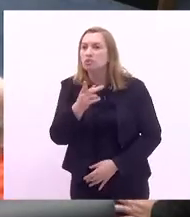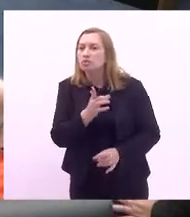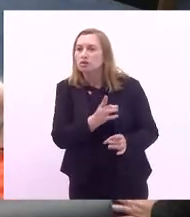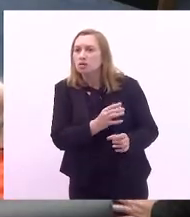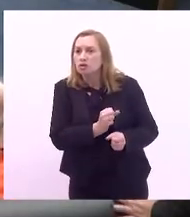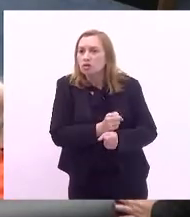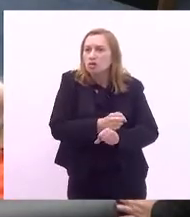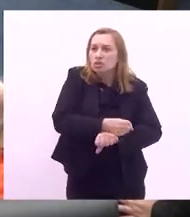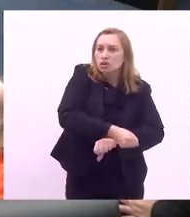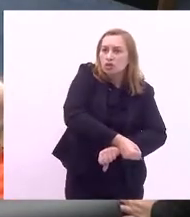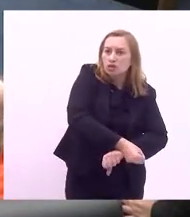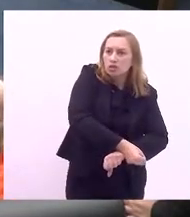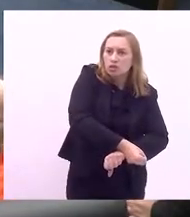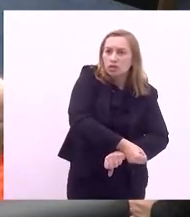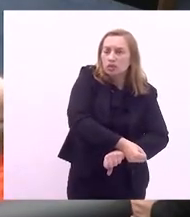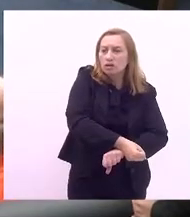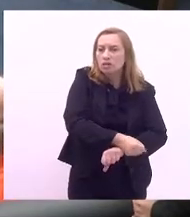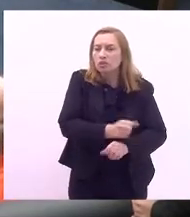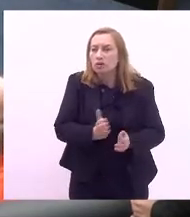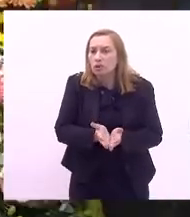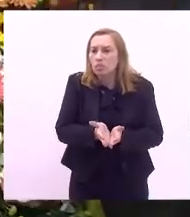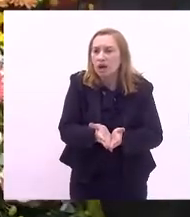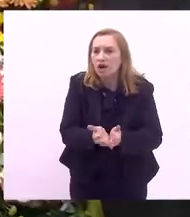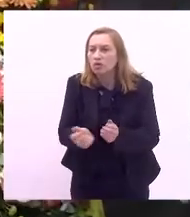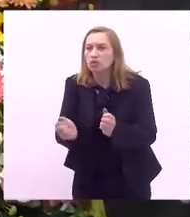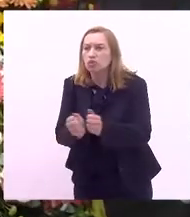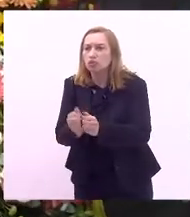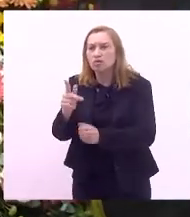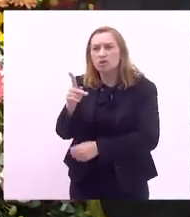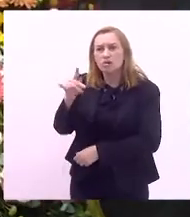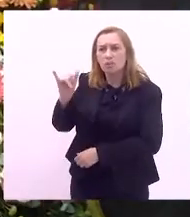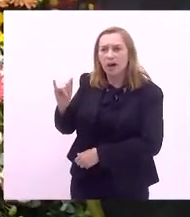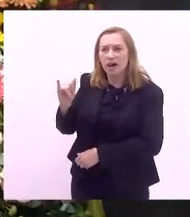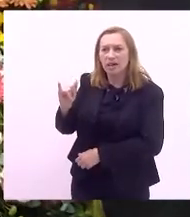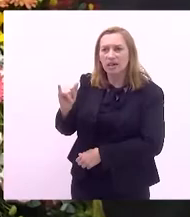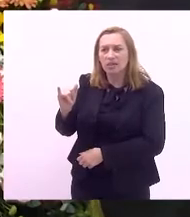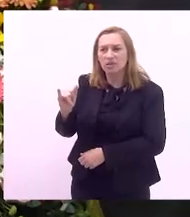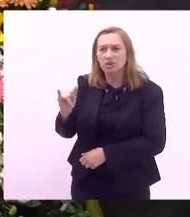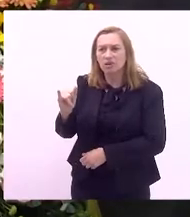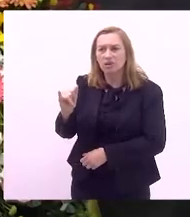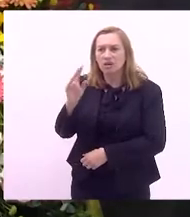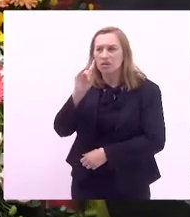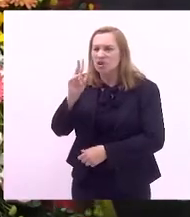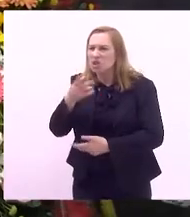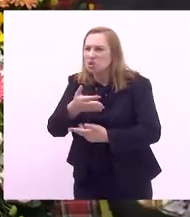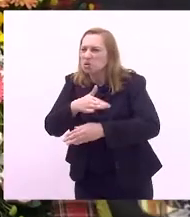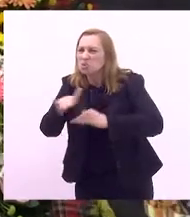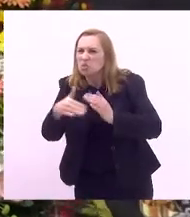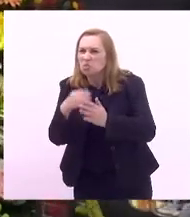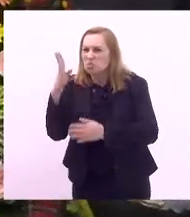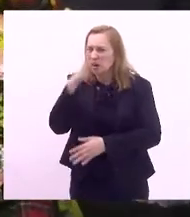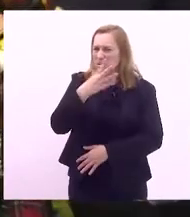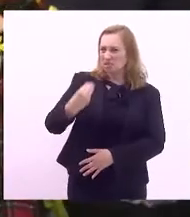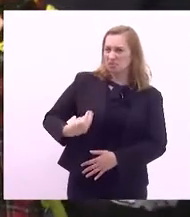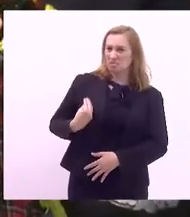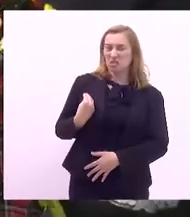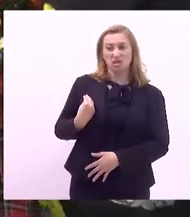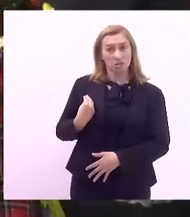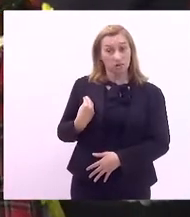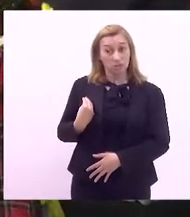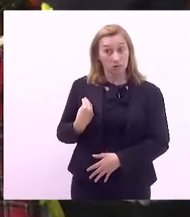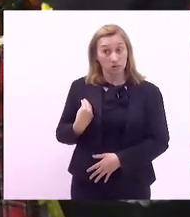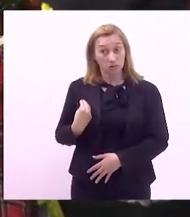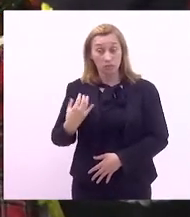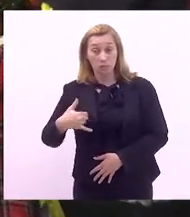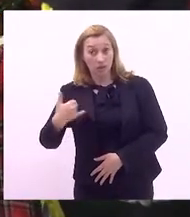aos 12 anos colocado a barra o seu pai não Milton por presenciar todas as maldades da vida quando